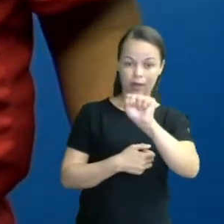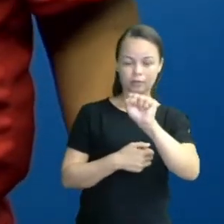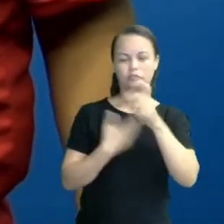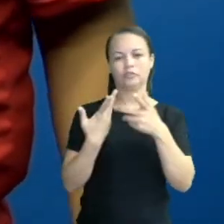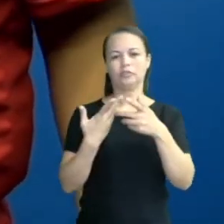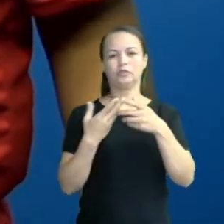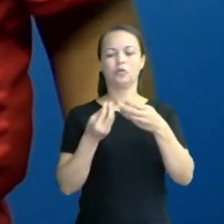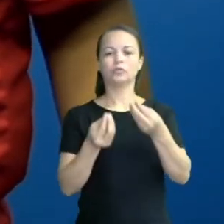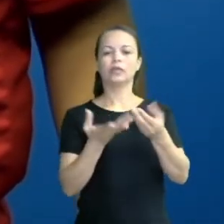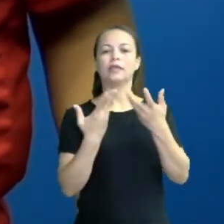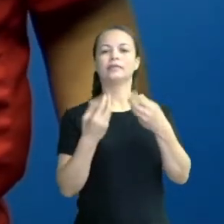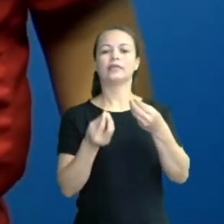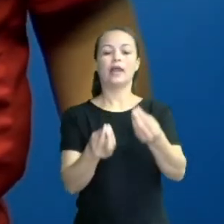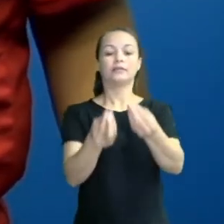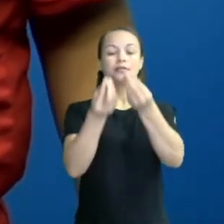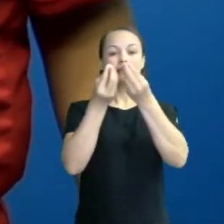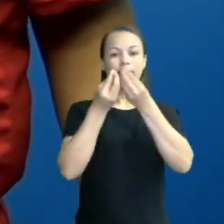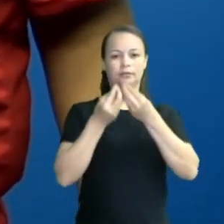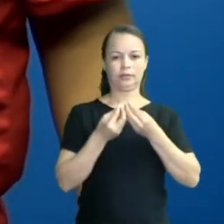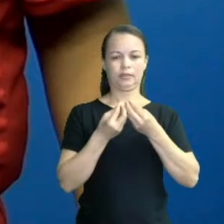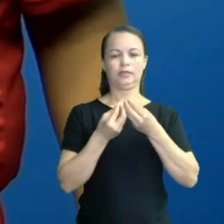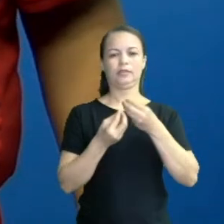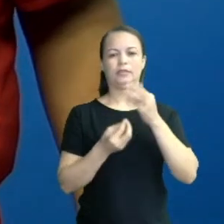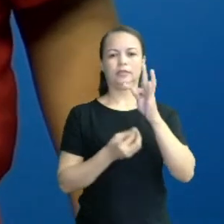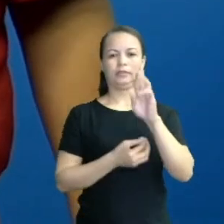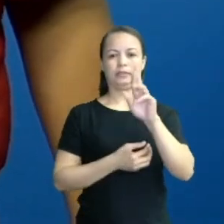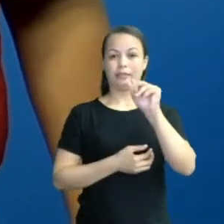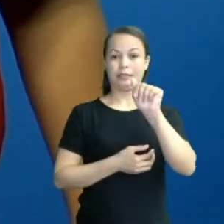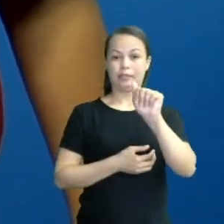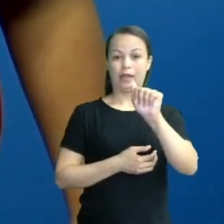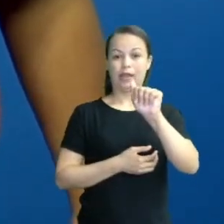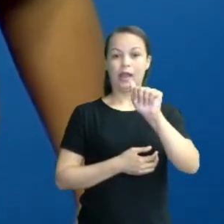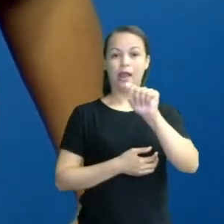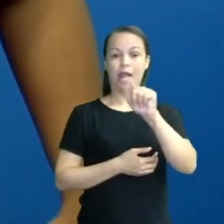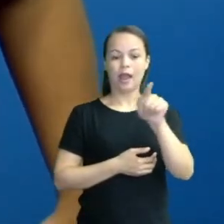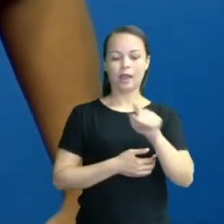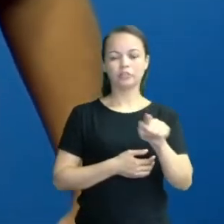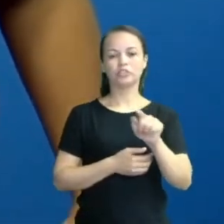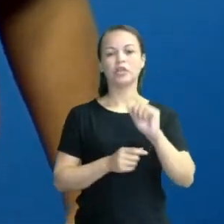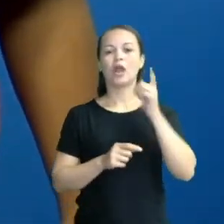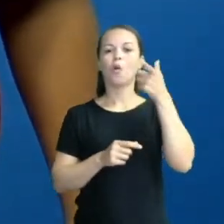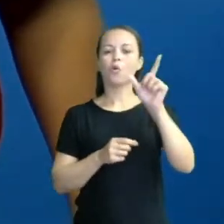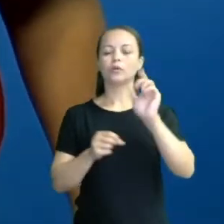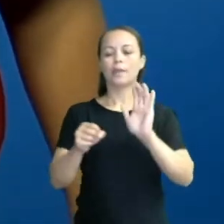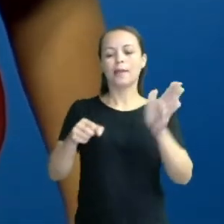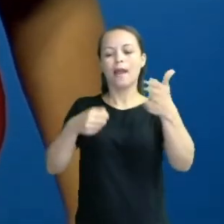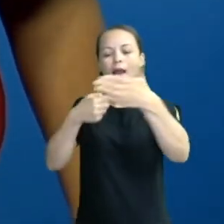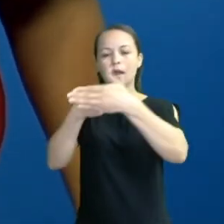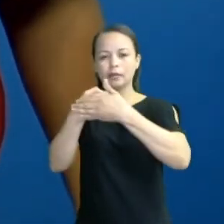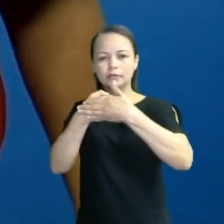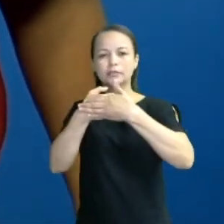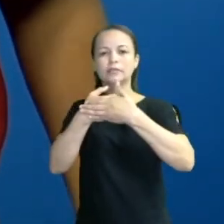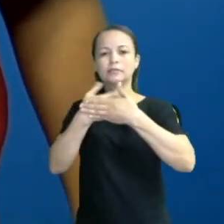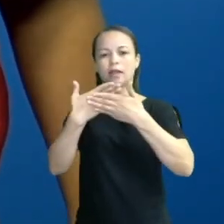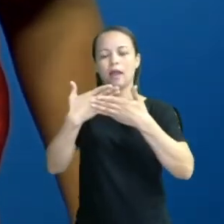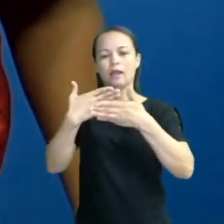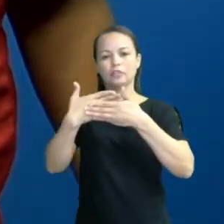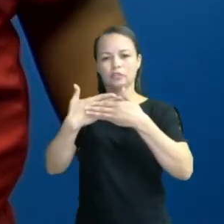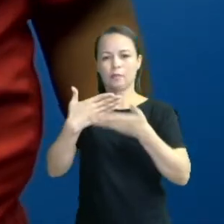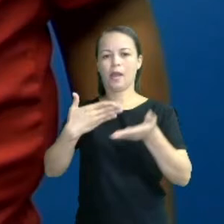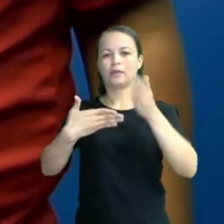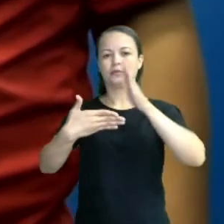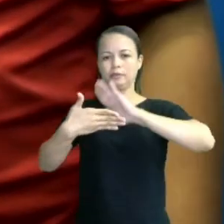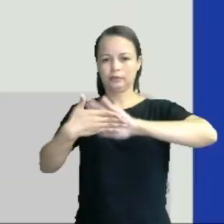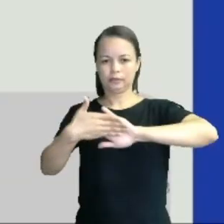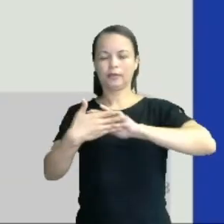O outro é a outra parte do armário, né? A parte de trás, né? As costas do armário, a parte de